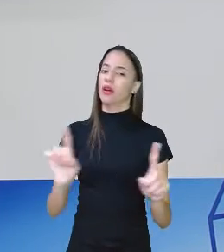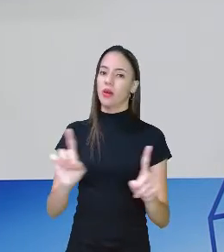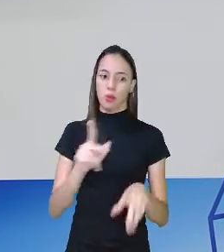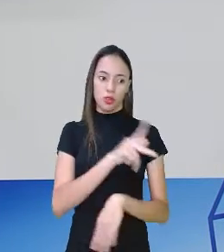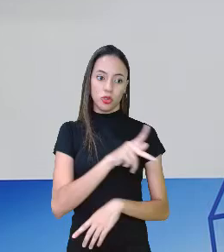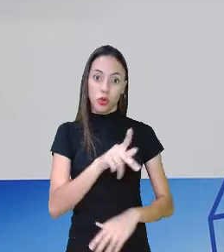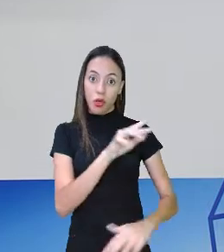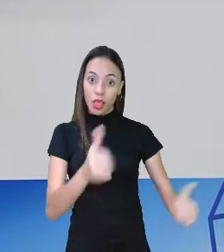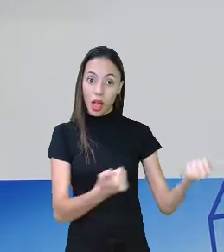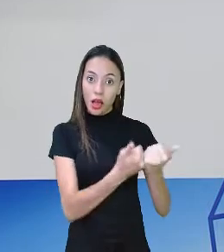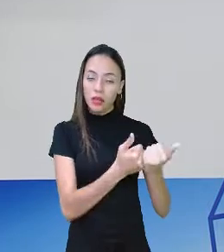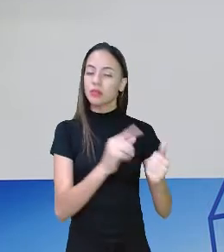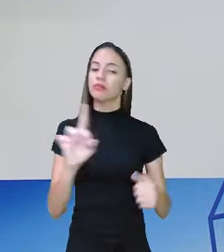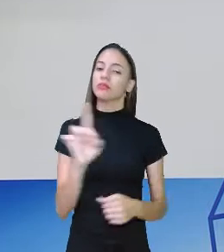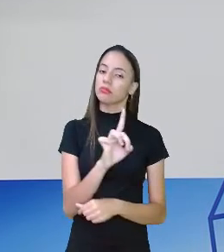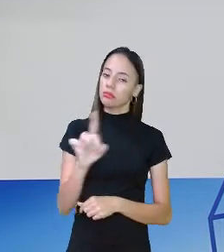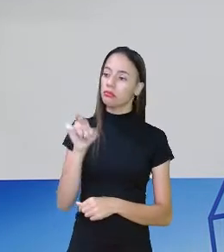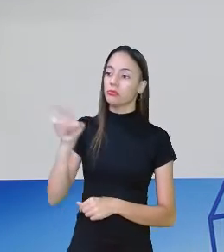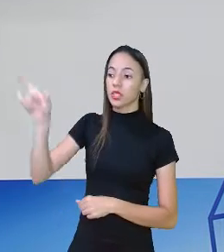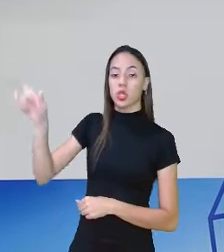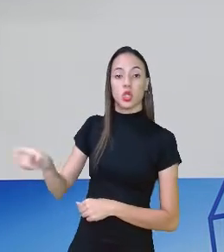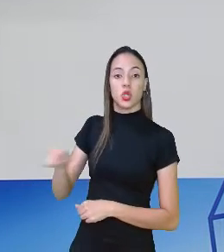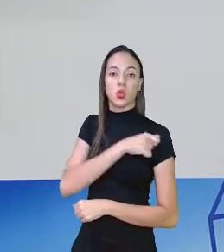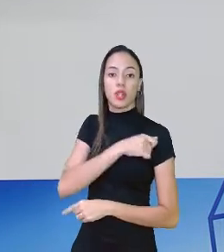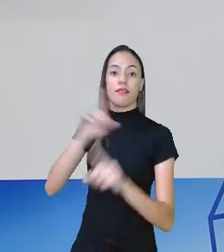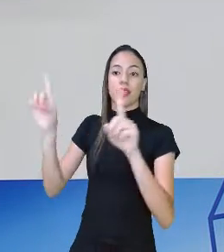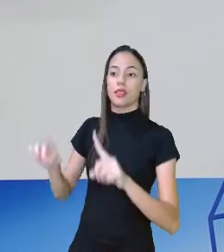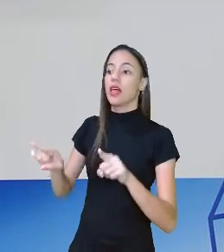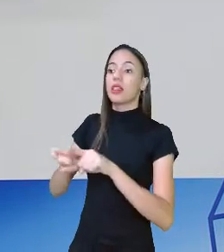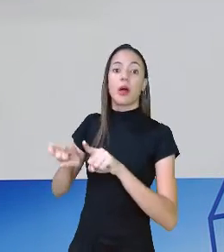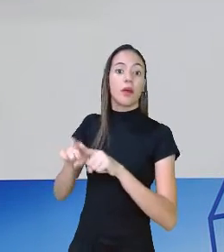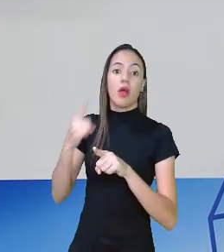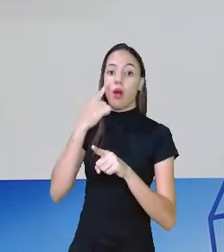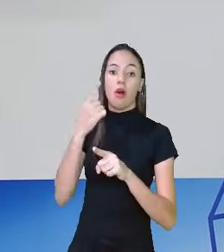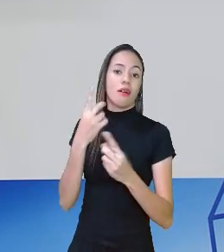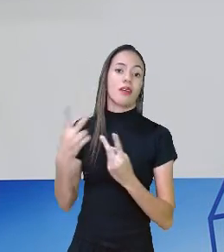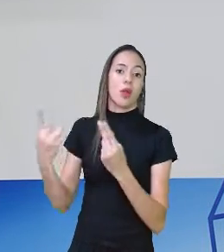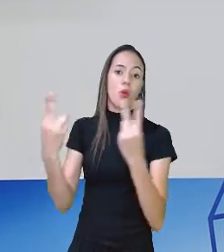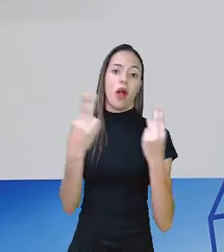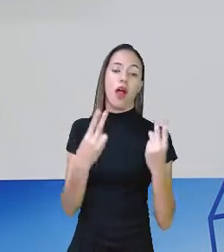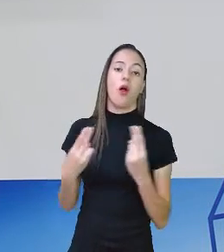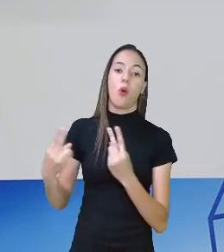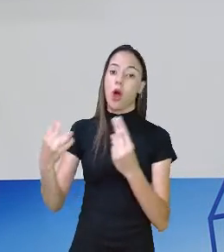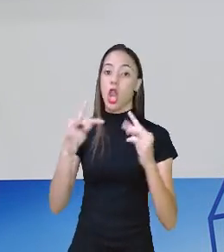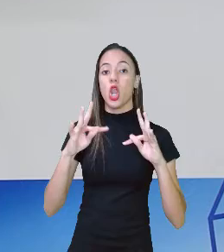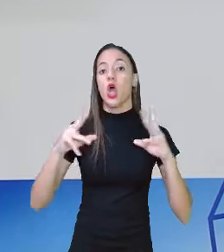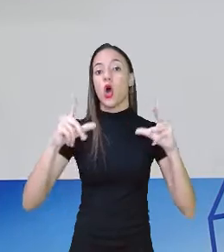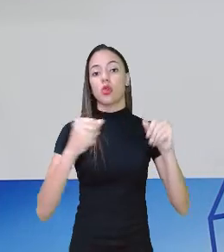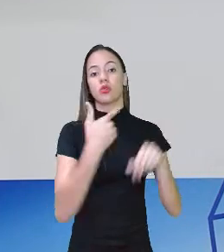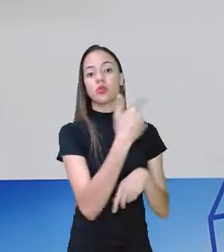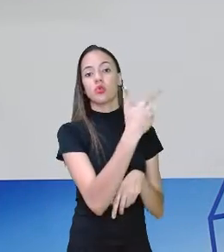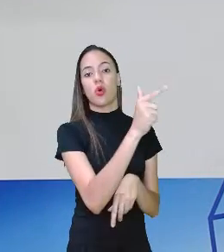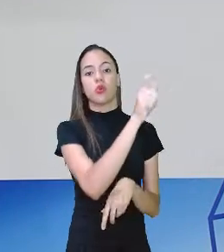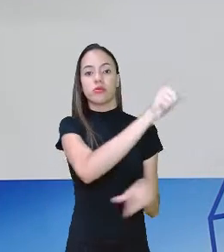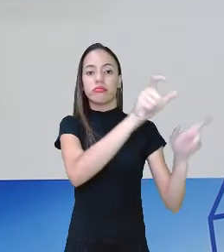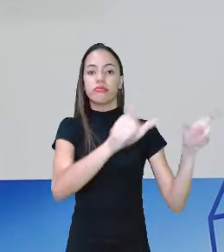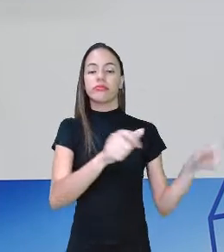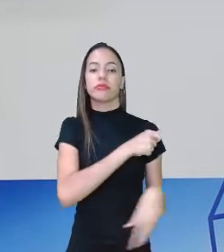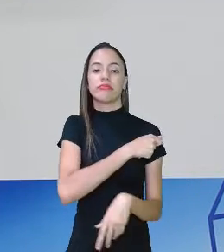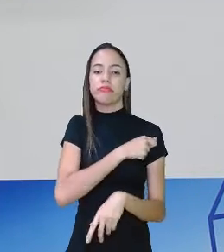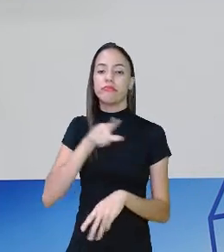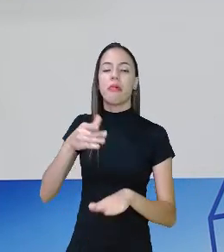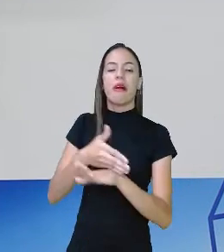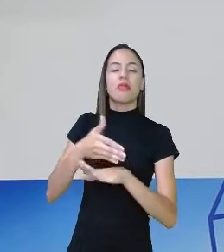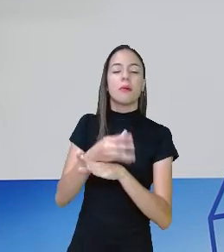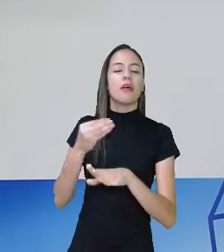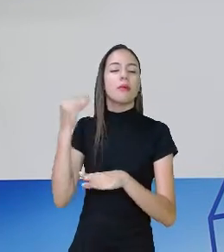apoio, mas que ele seja também um estudante igual a todos os outros, participando das atividades, das